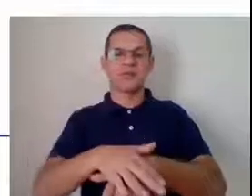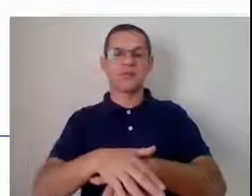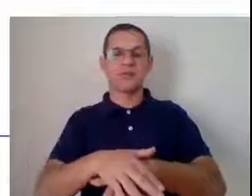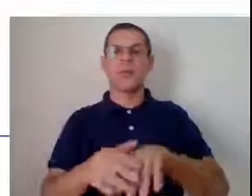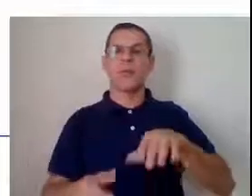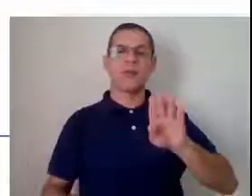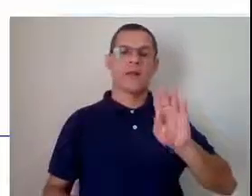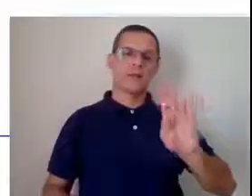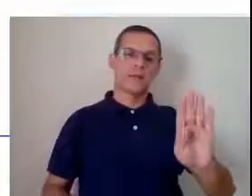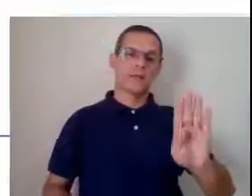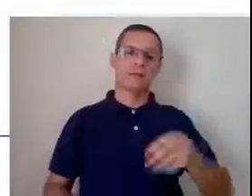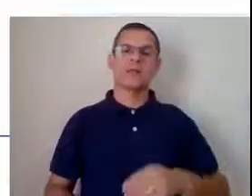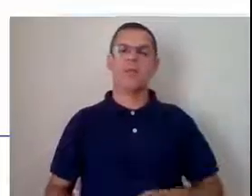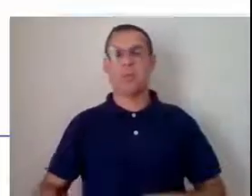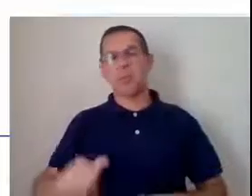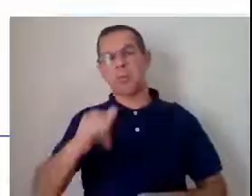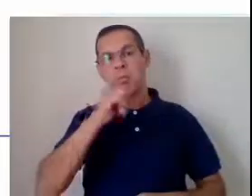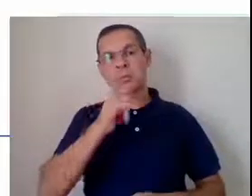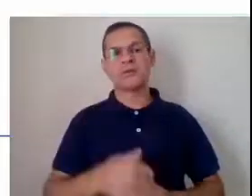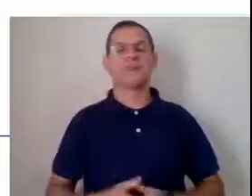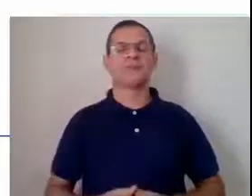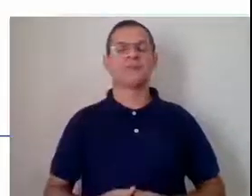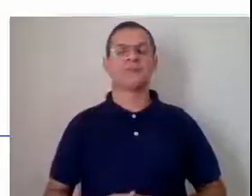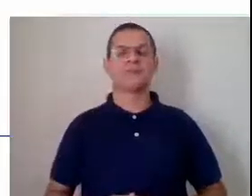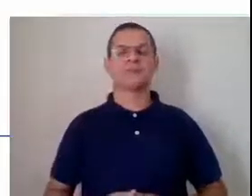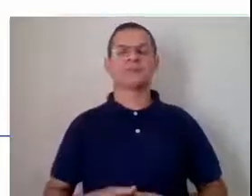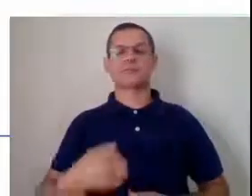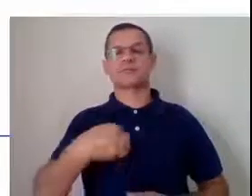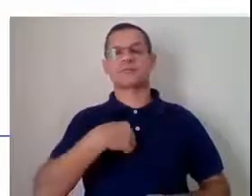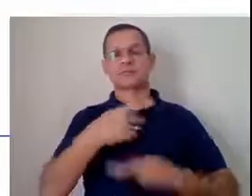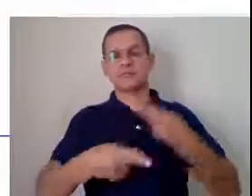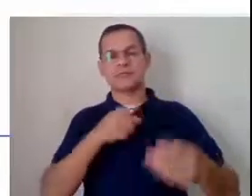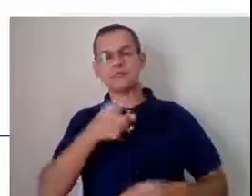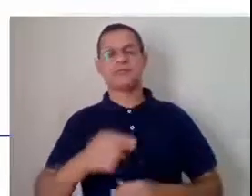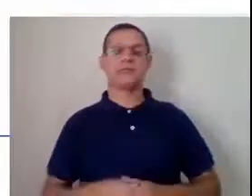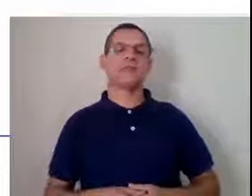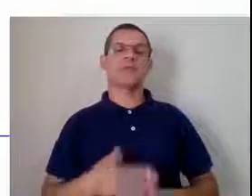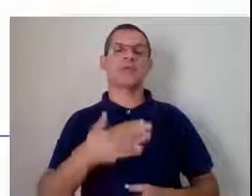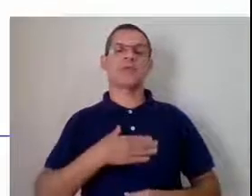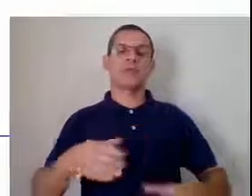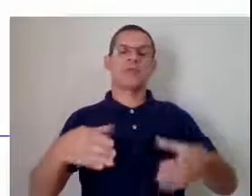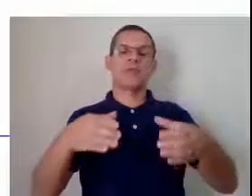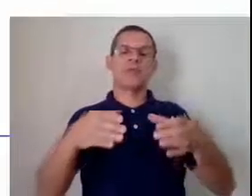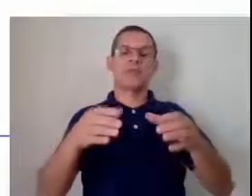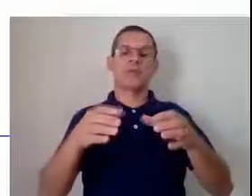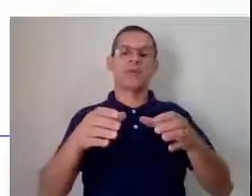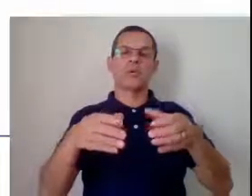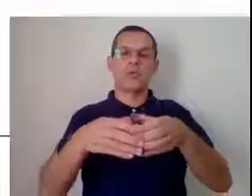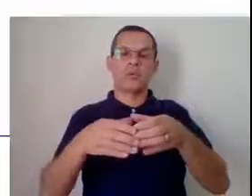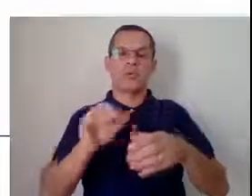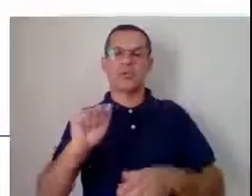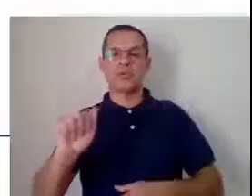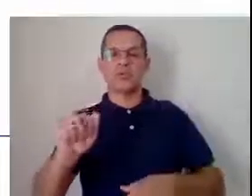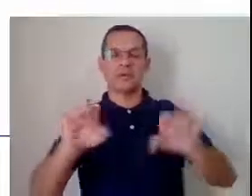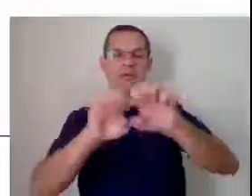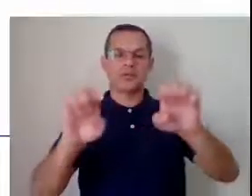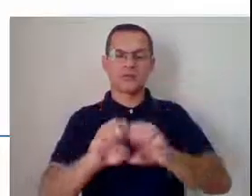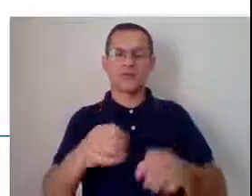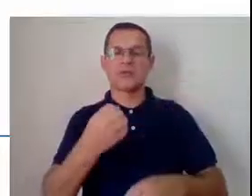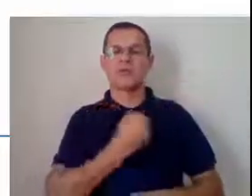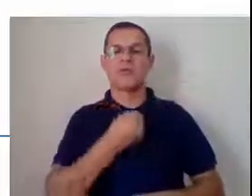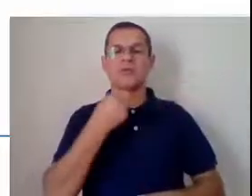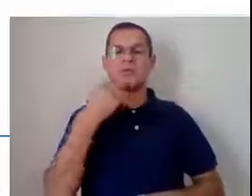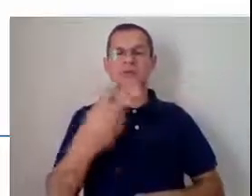B. Então, por exemplo, se eu digo para vocês que meu conjunto A é composto do